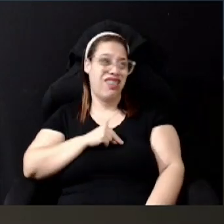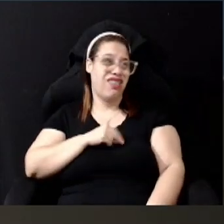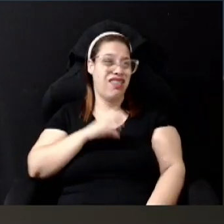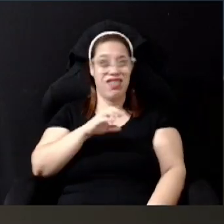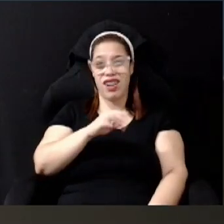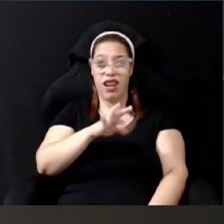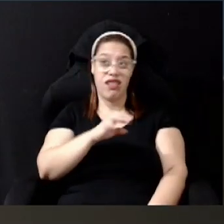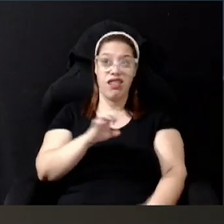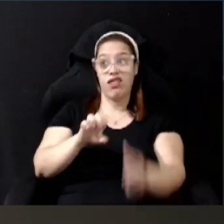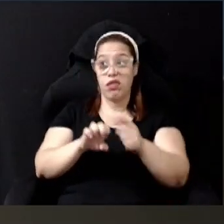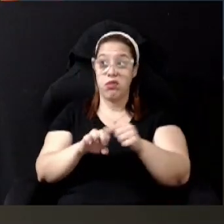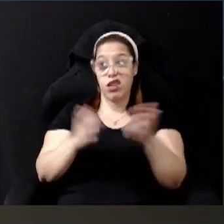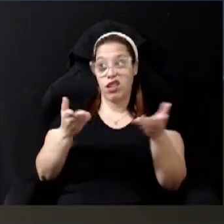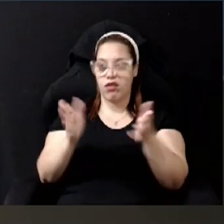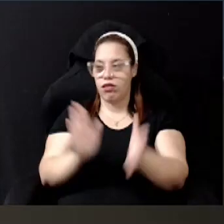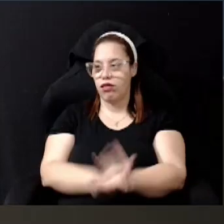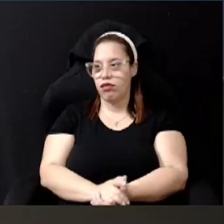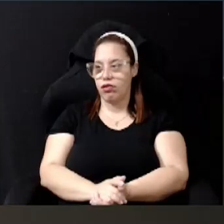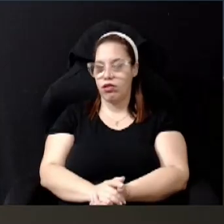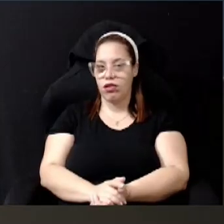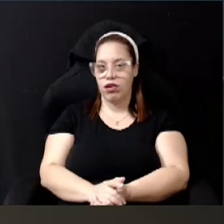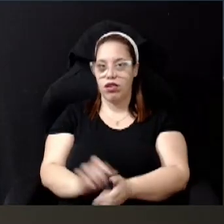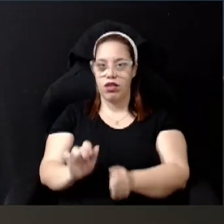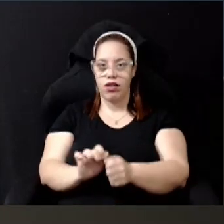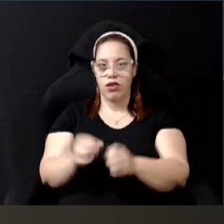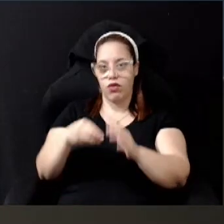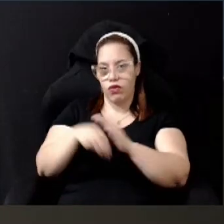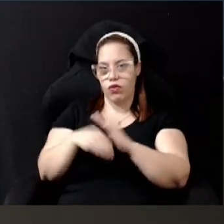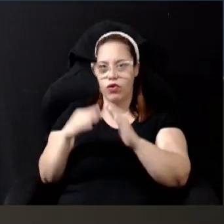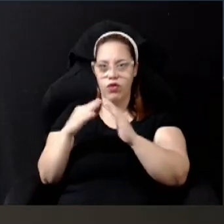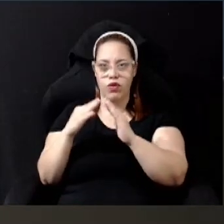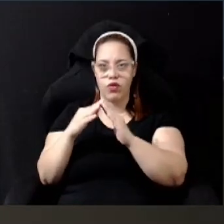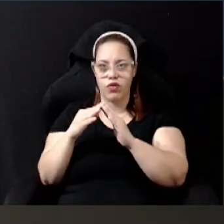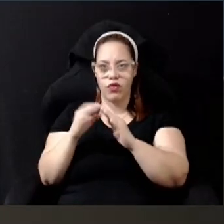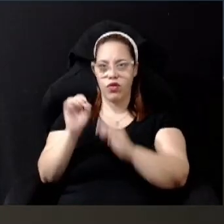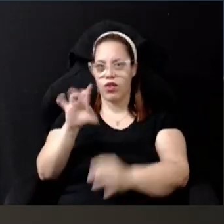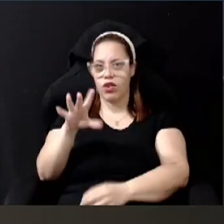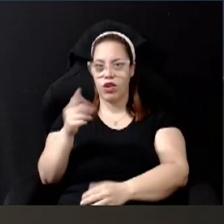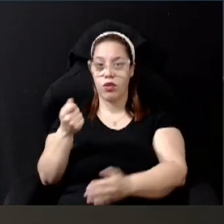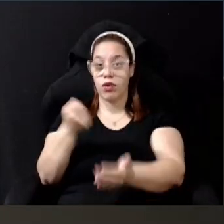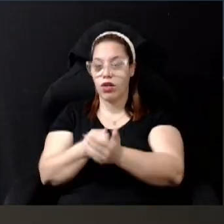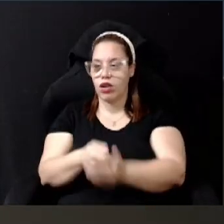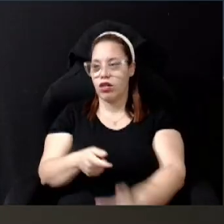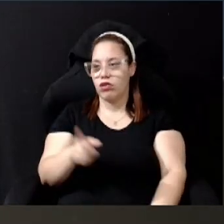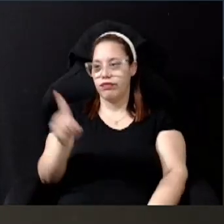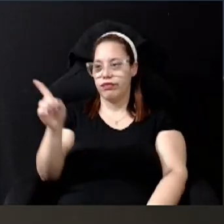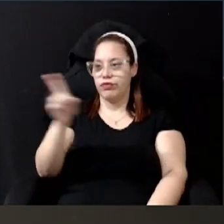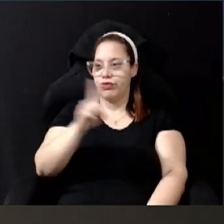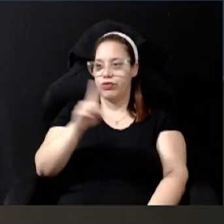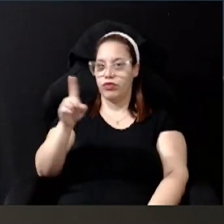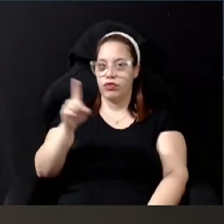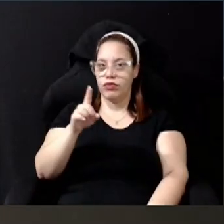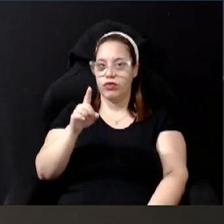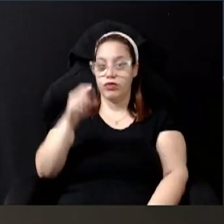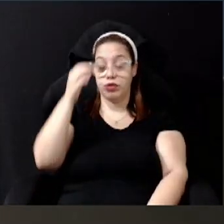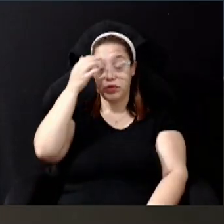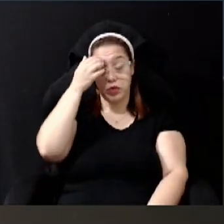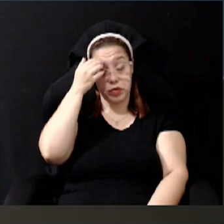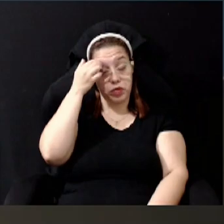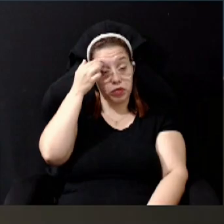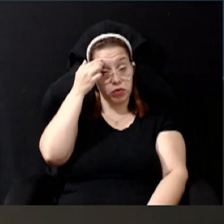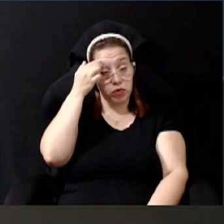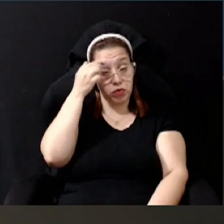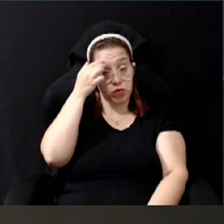empreender. Vou fazer no fundo da minha casa aqui uma coisinha só para ganhar dinheiro. Disseram uma vez uma coisa e